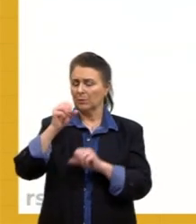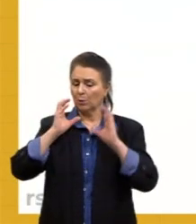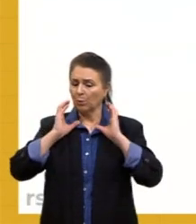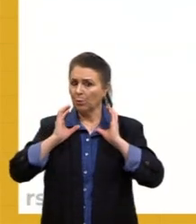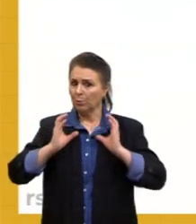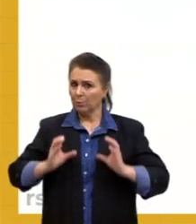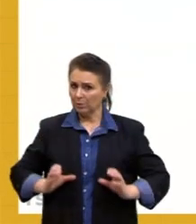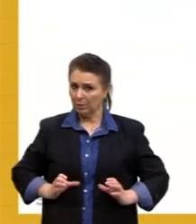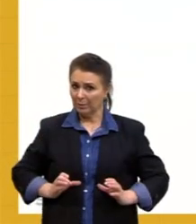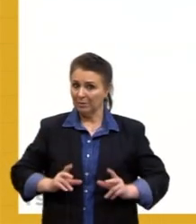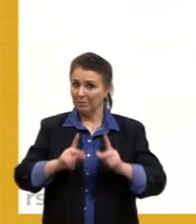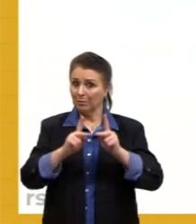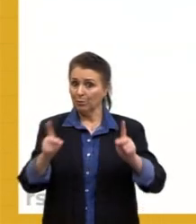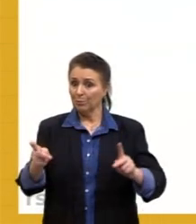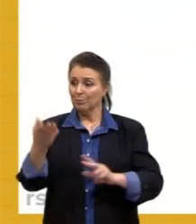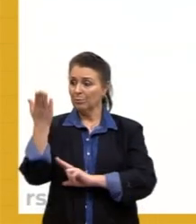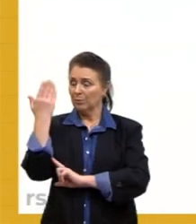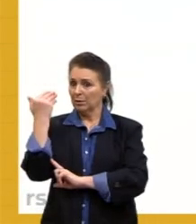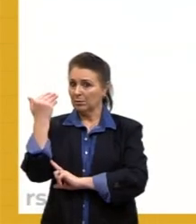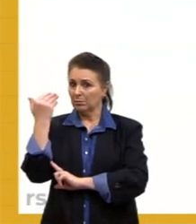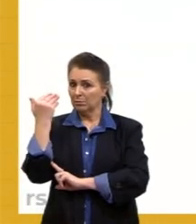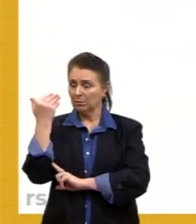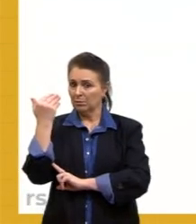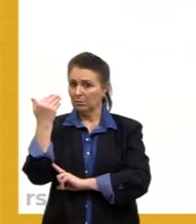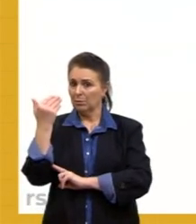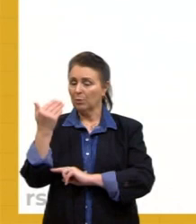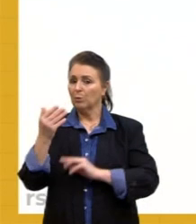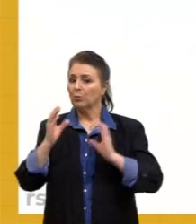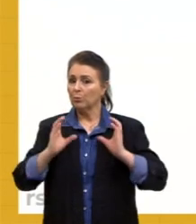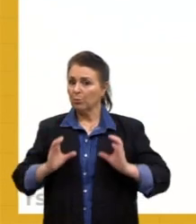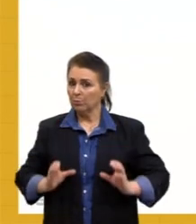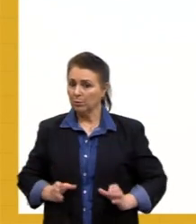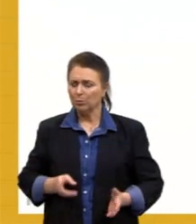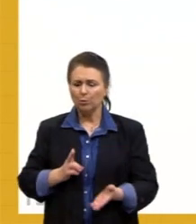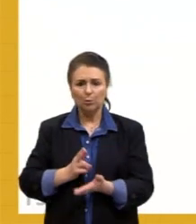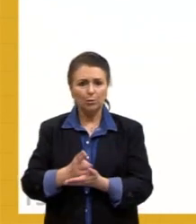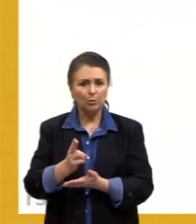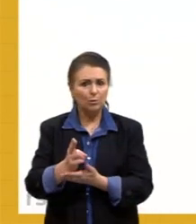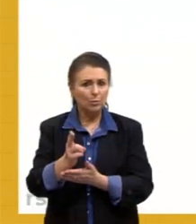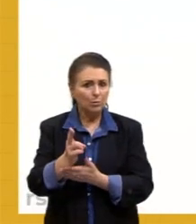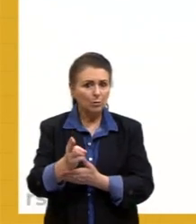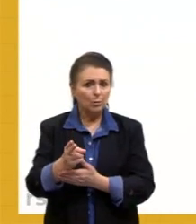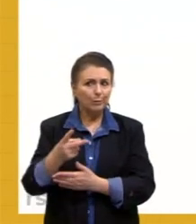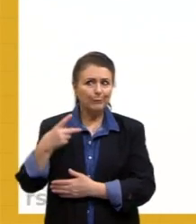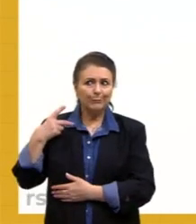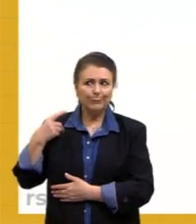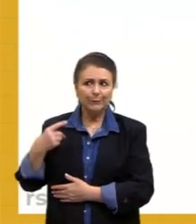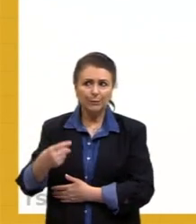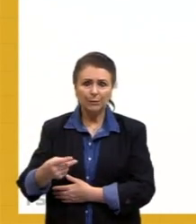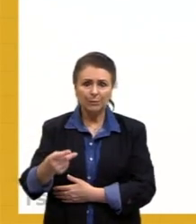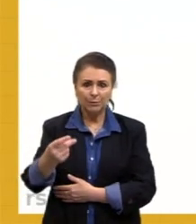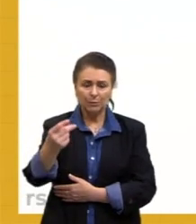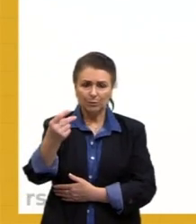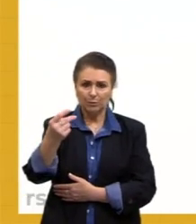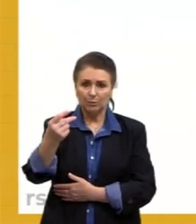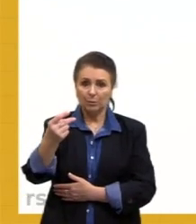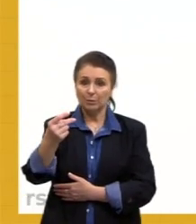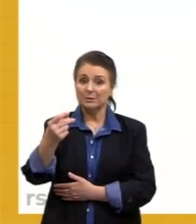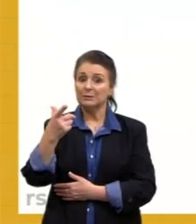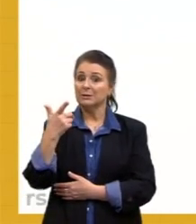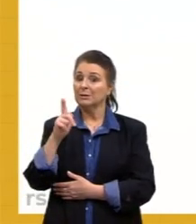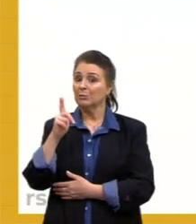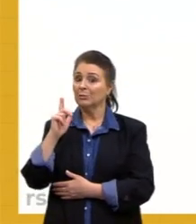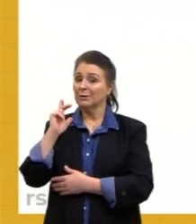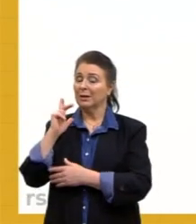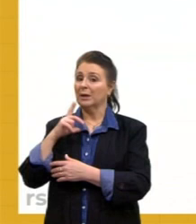comportamento da época nenhum comportamento permanece tanto tempo depois sem reforço ou